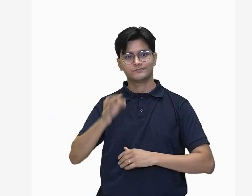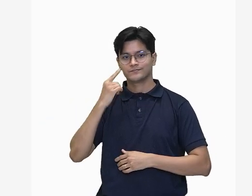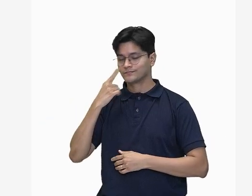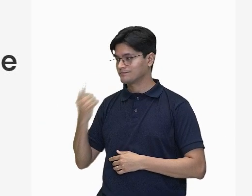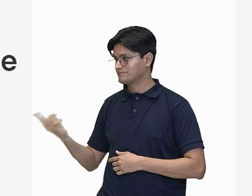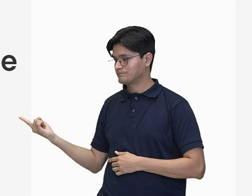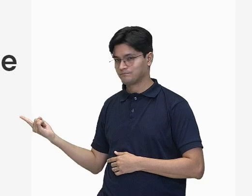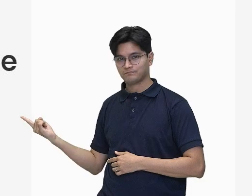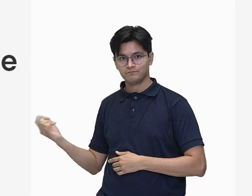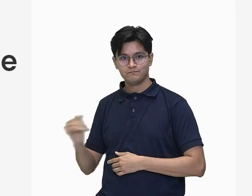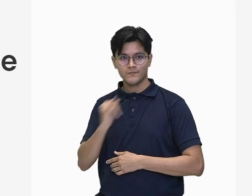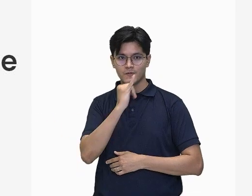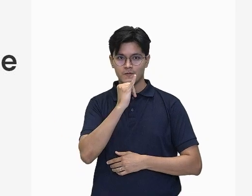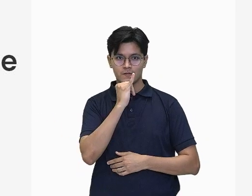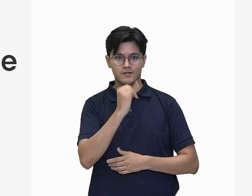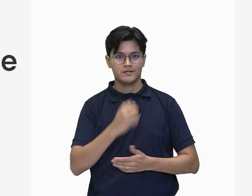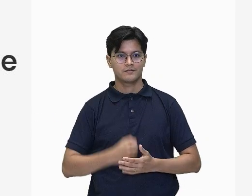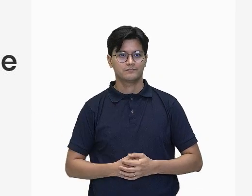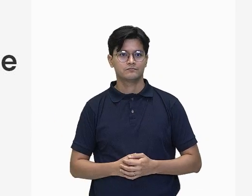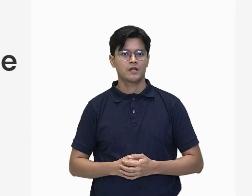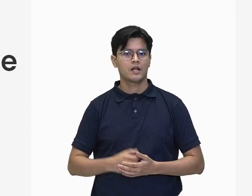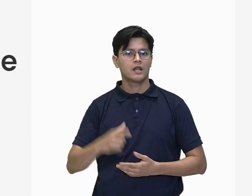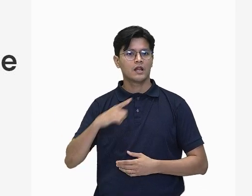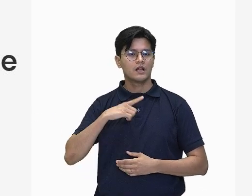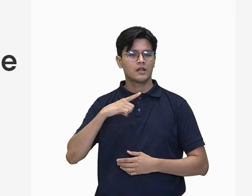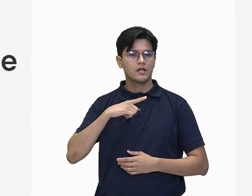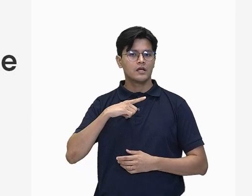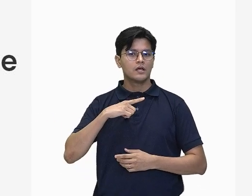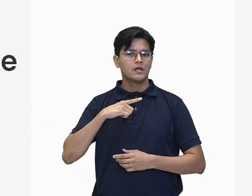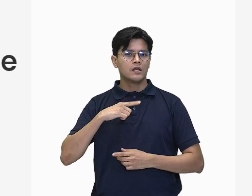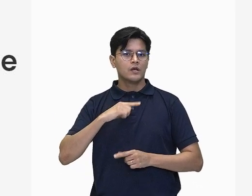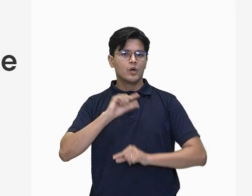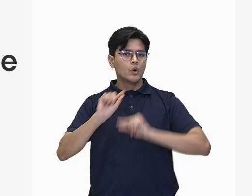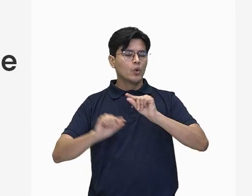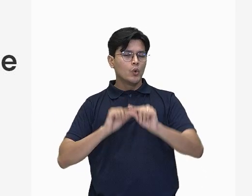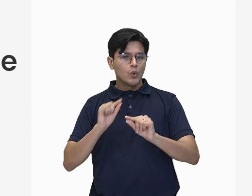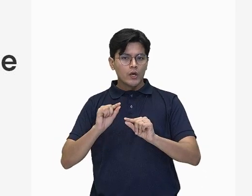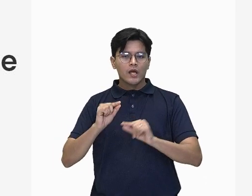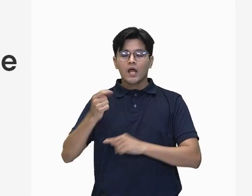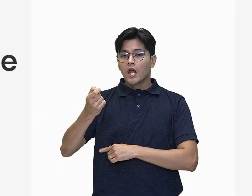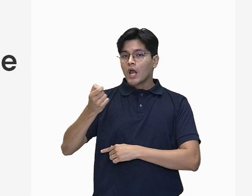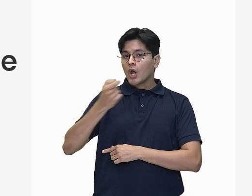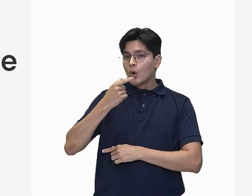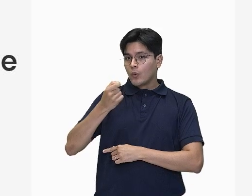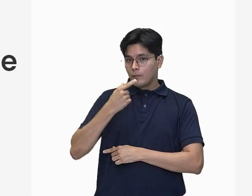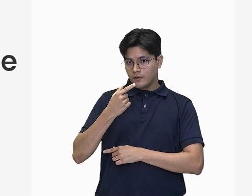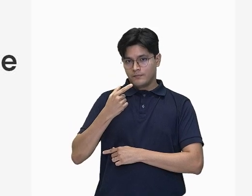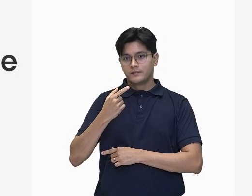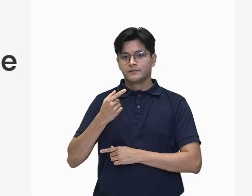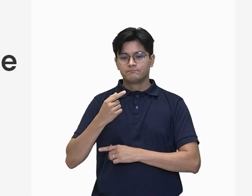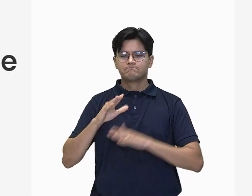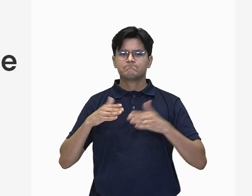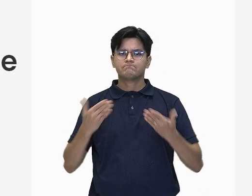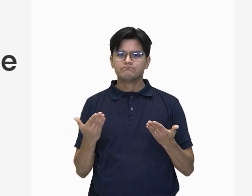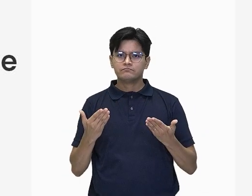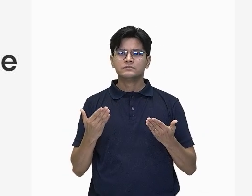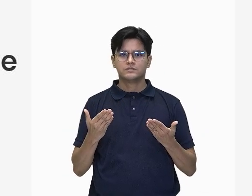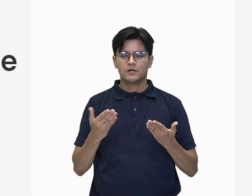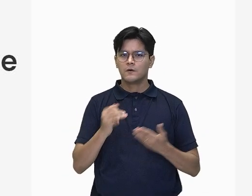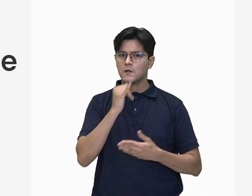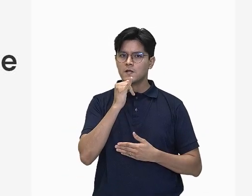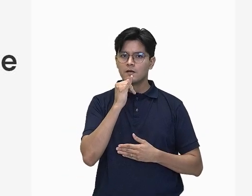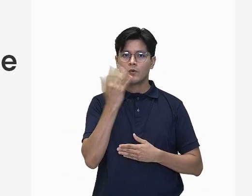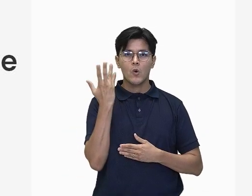aí ela vem numa forma encapsulada, tá? É um comprimido ou extrato. As contraindicações, crianças menores de